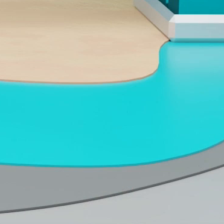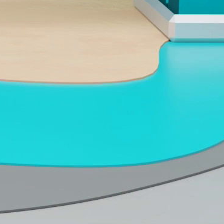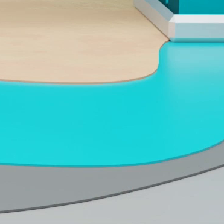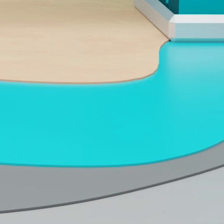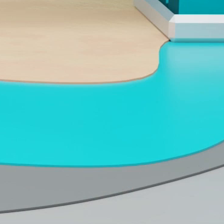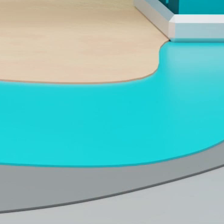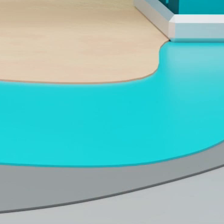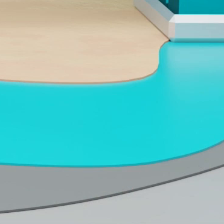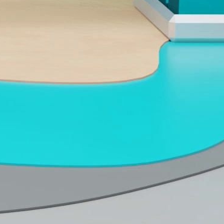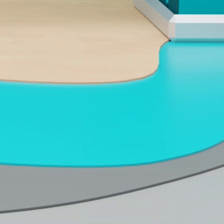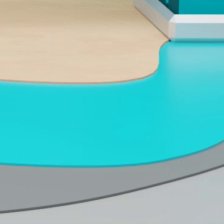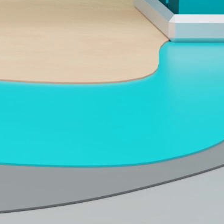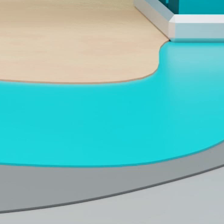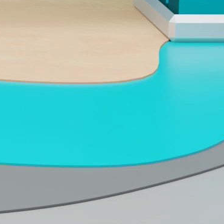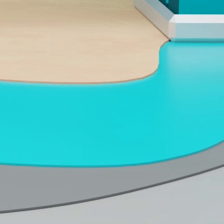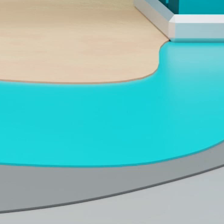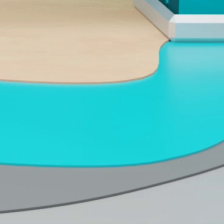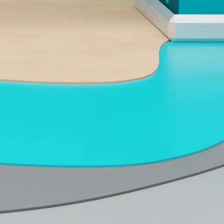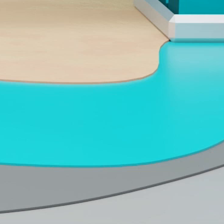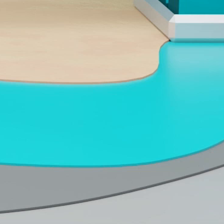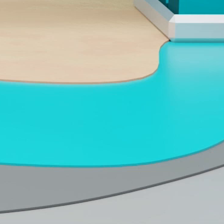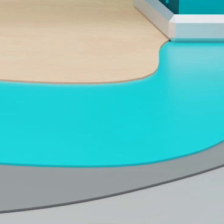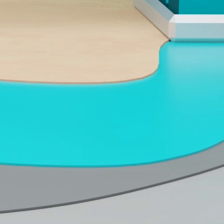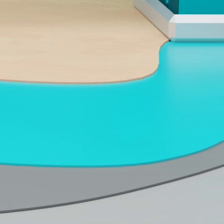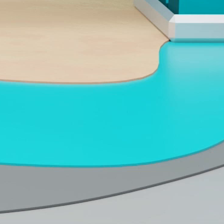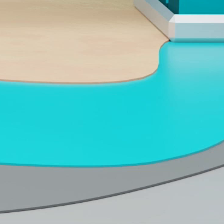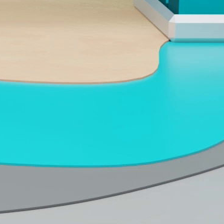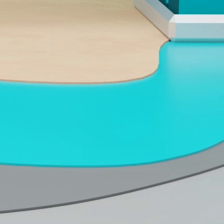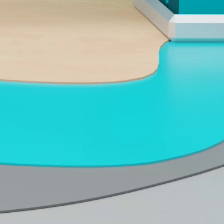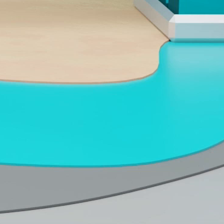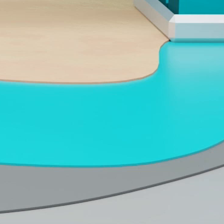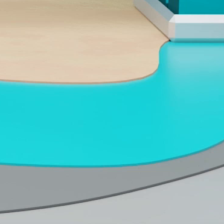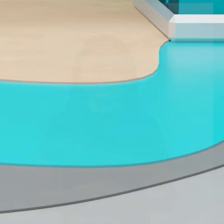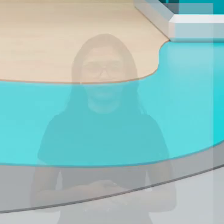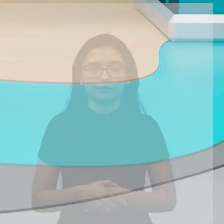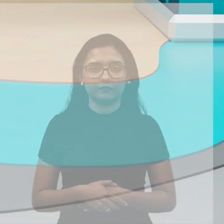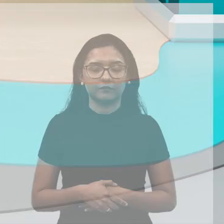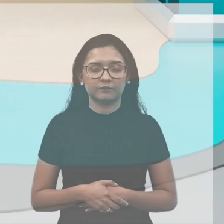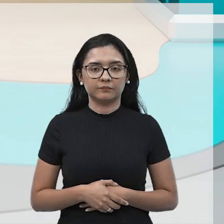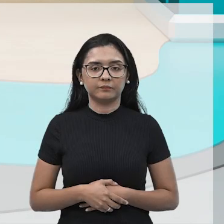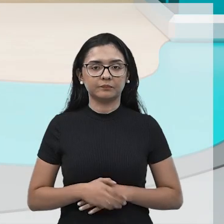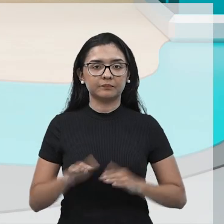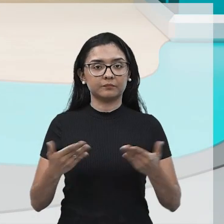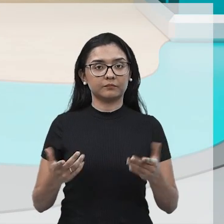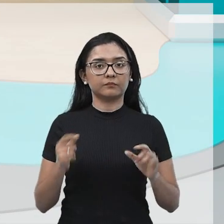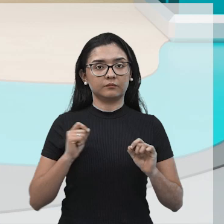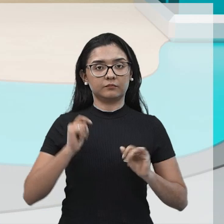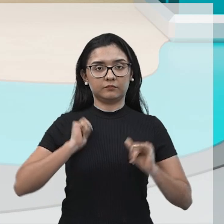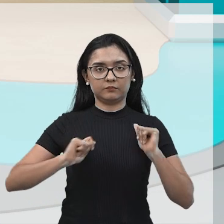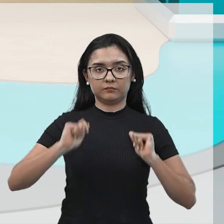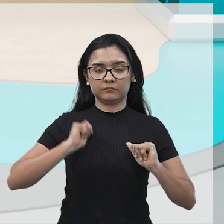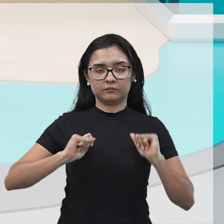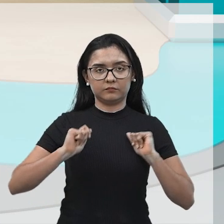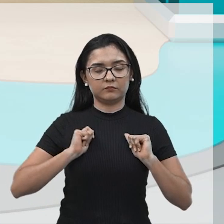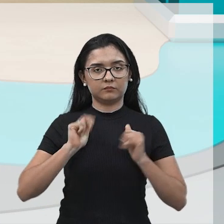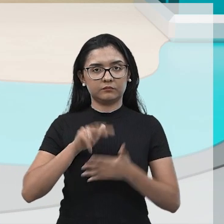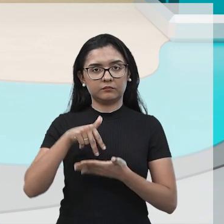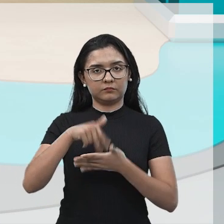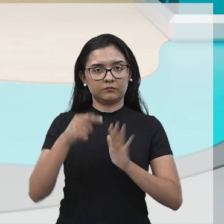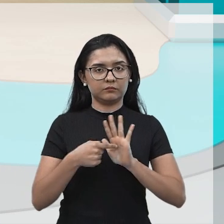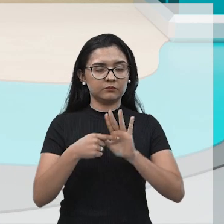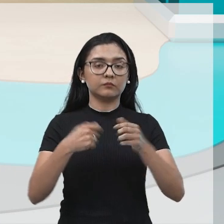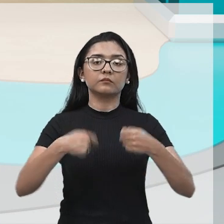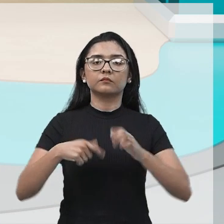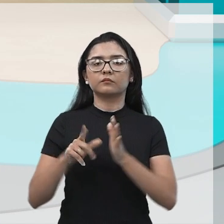uma pesquisa também. Então, um ator, para ele desempenhar um papel, ele também faz um estudo, ele